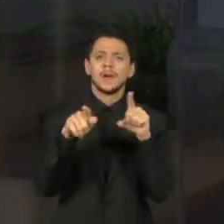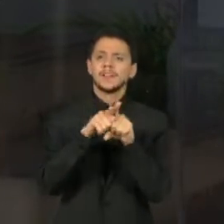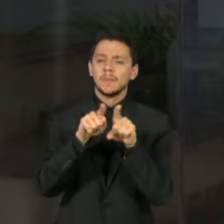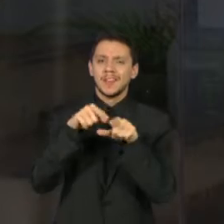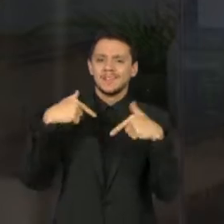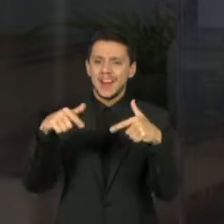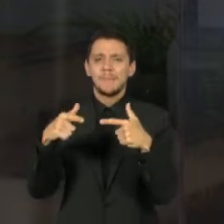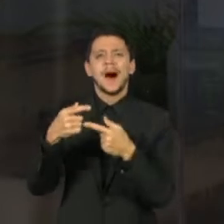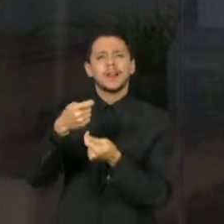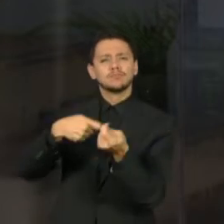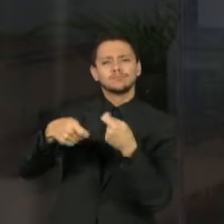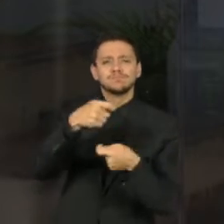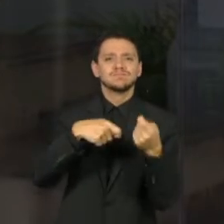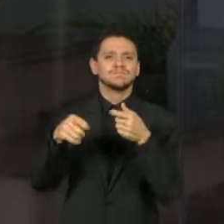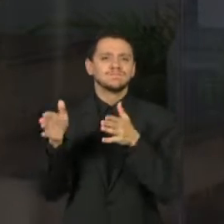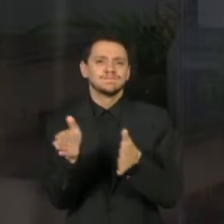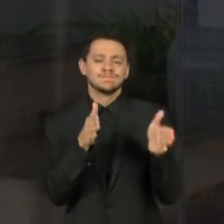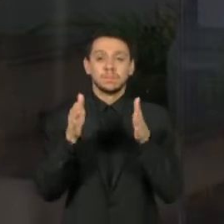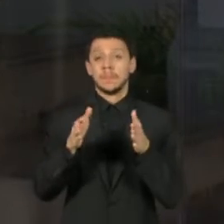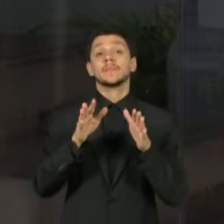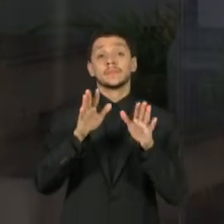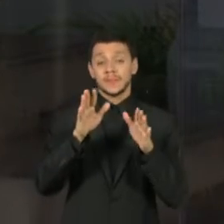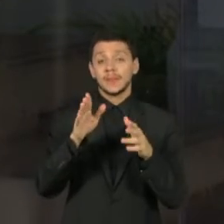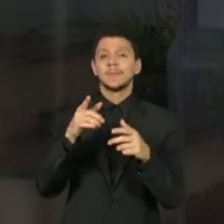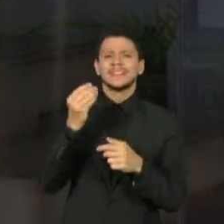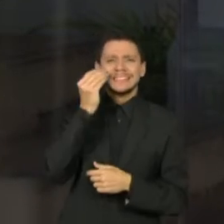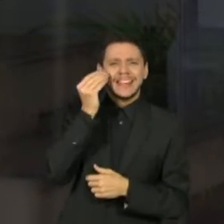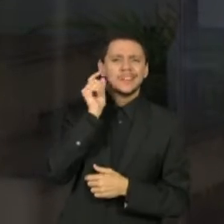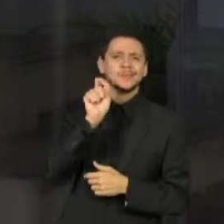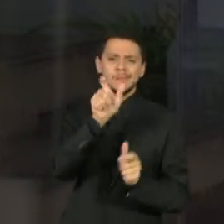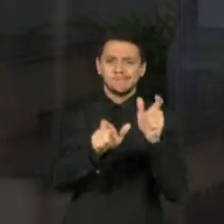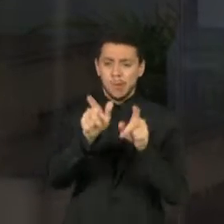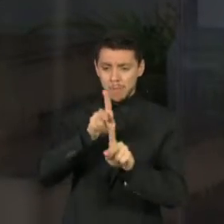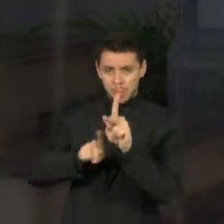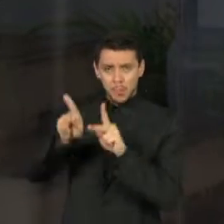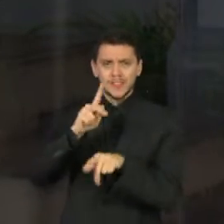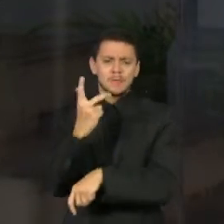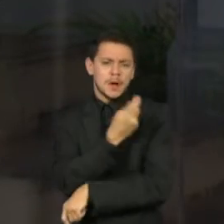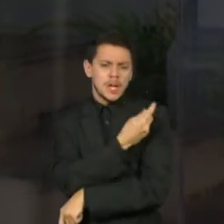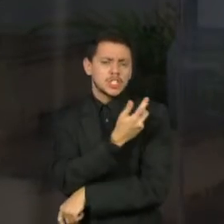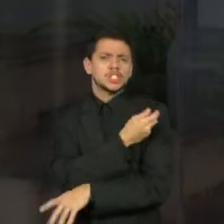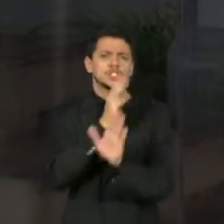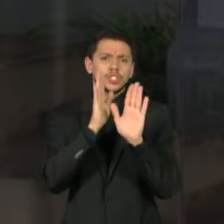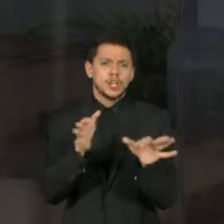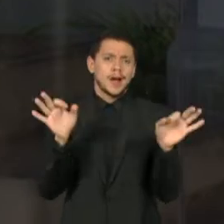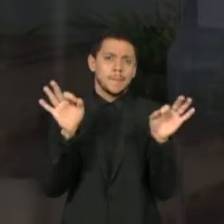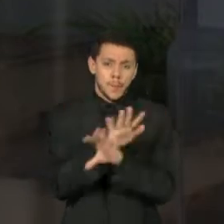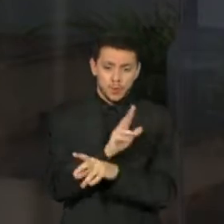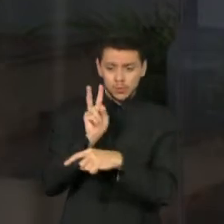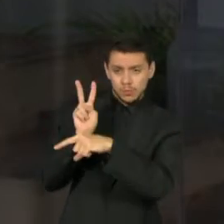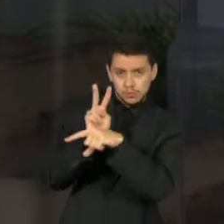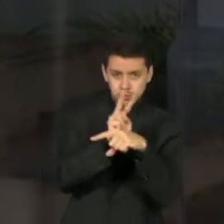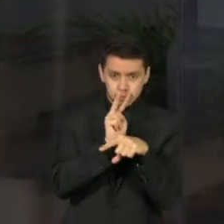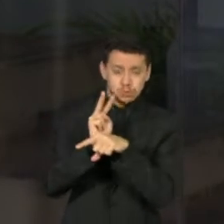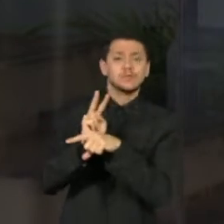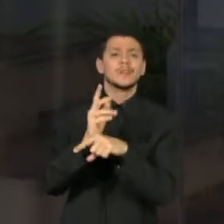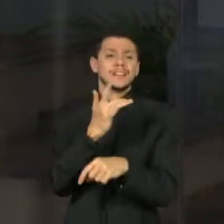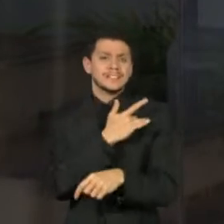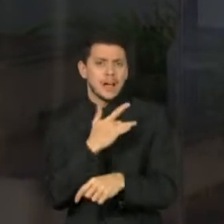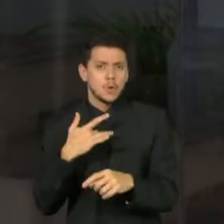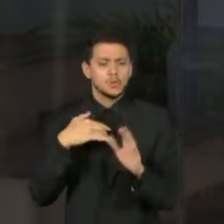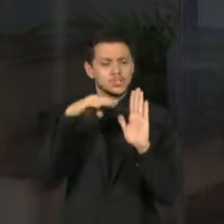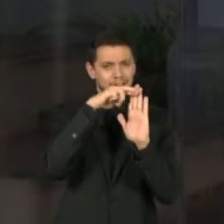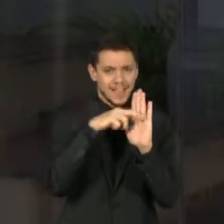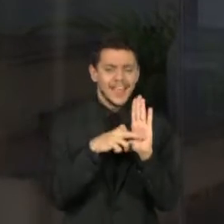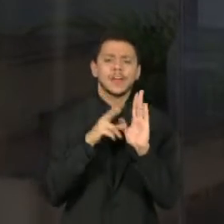A aposta é que com a população vacinada e mantendo os cuidados sanitários, possamos ter um equilíbrio entre saúde e